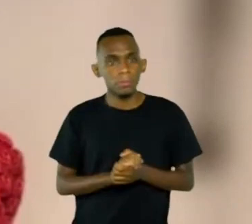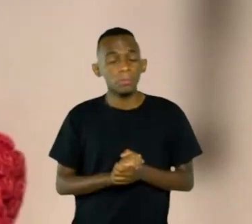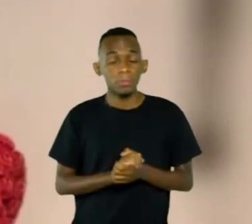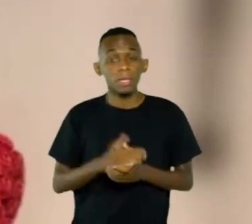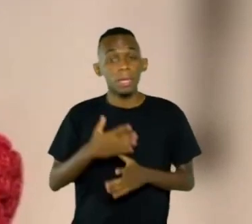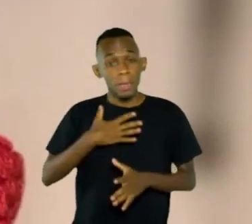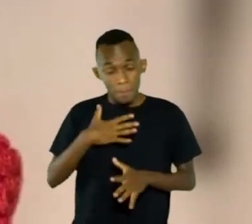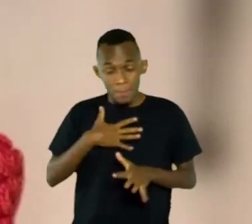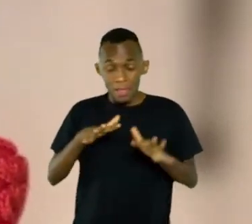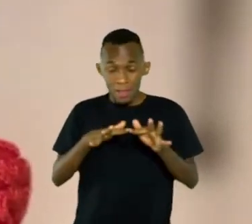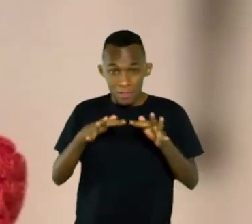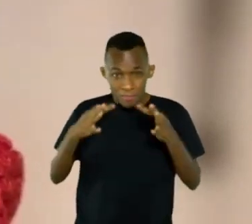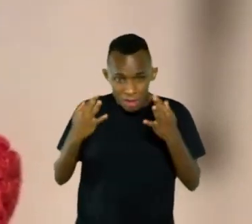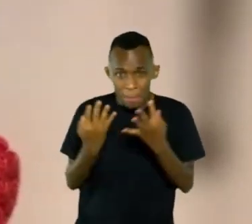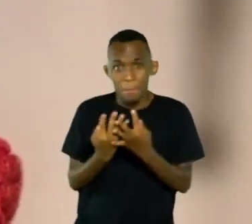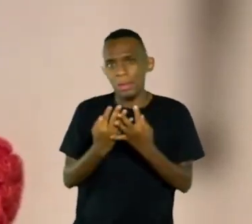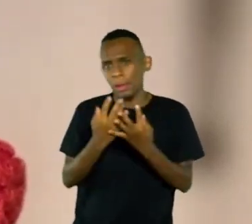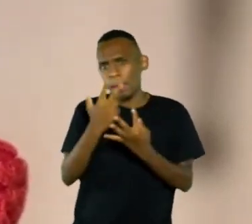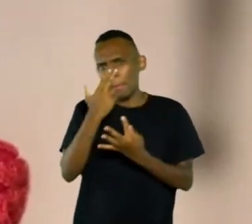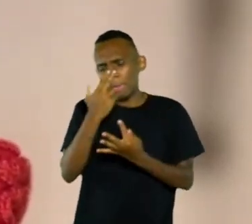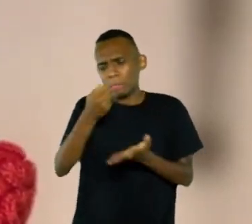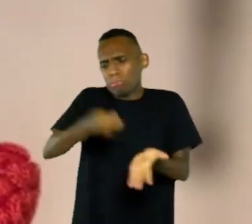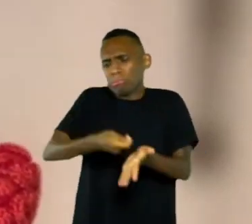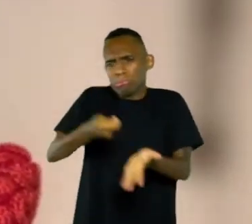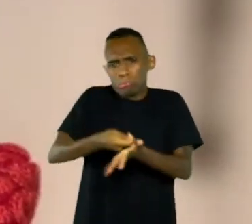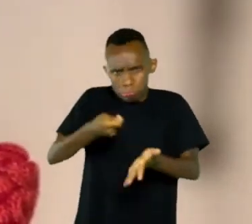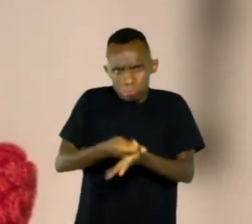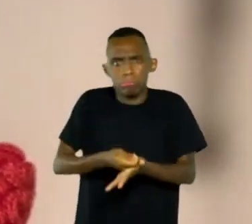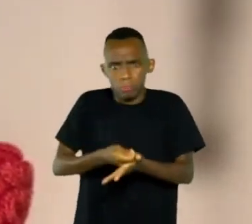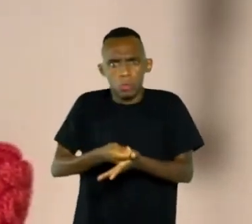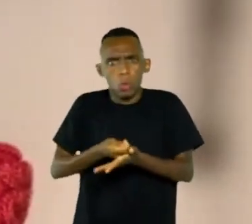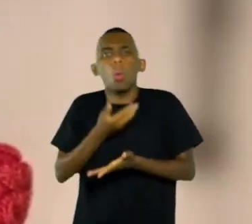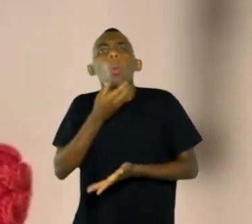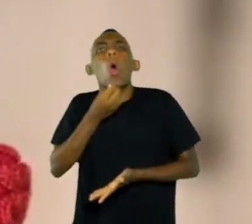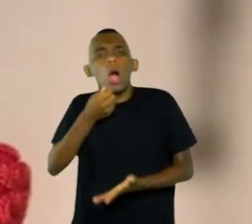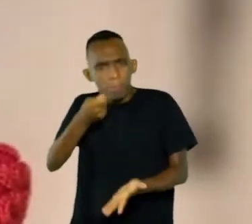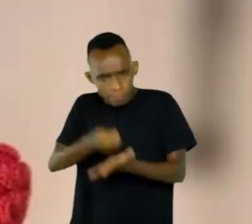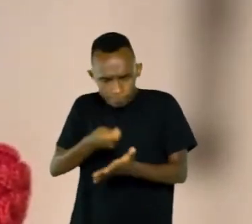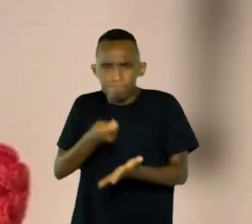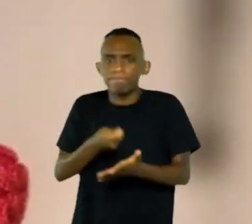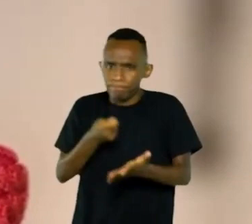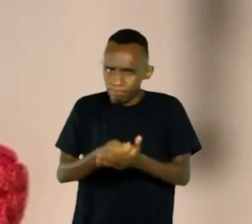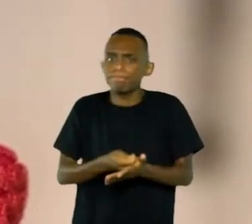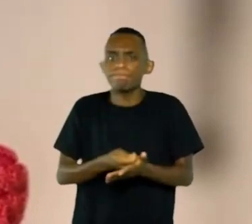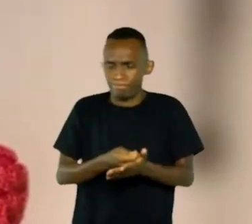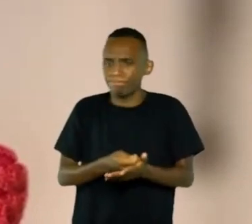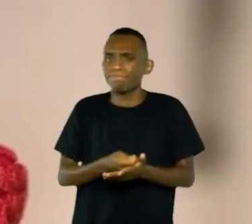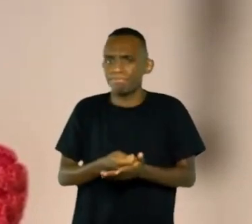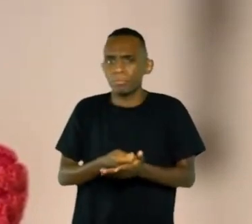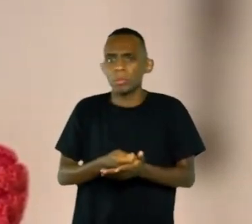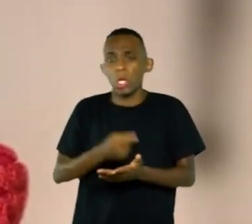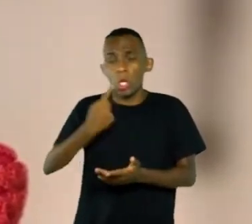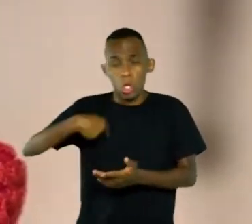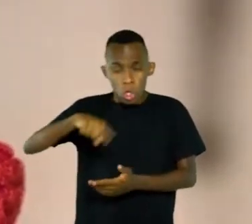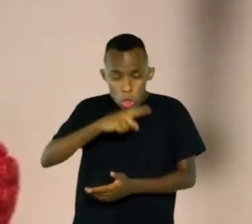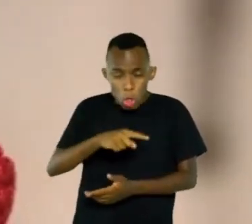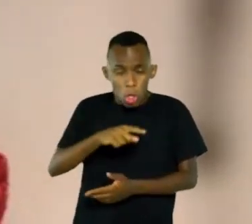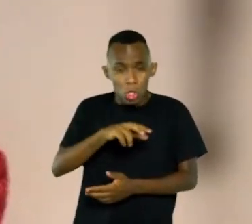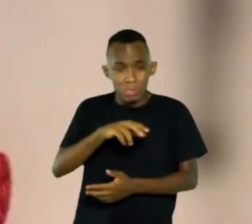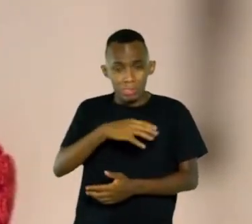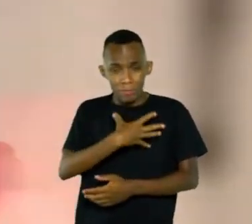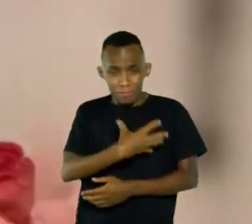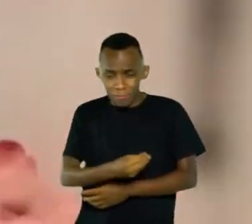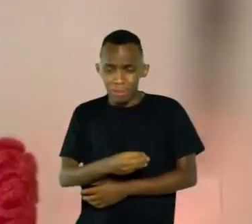tipicamente tradicional, machista, né? Claro. Então era uma família que a gente cresceu ouvindo assim: ah, vocês